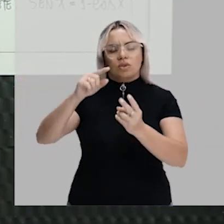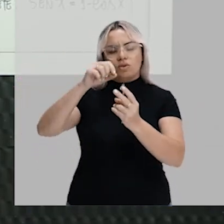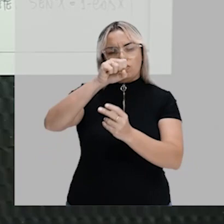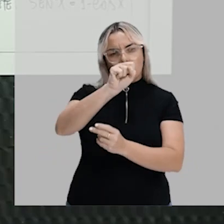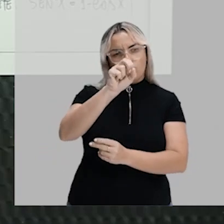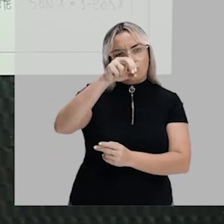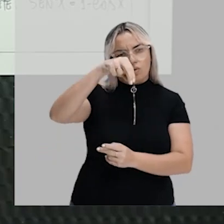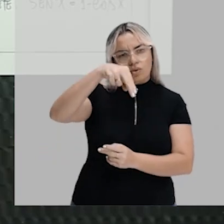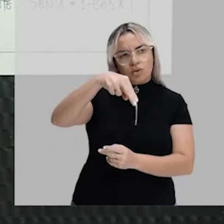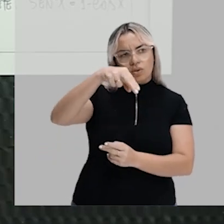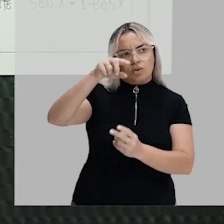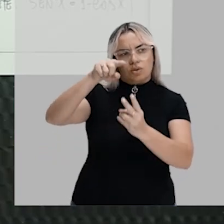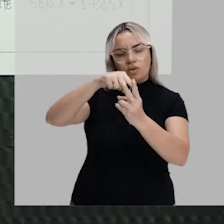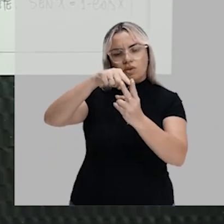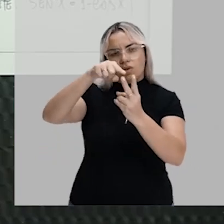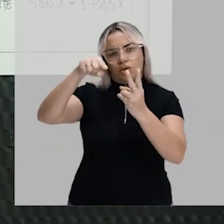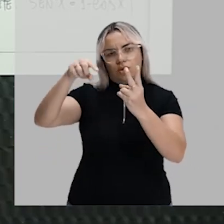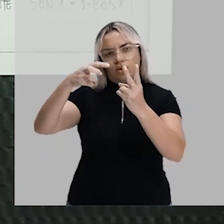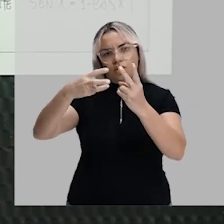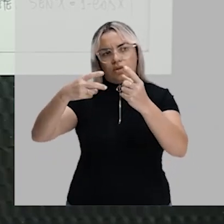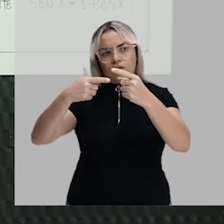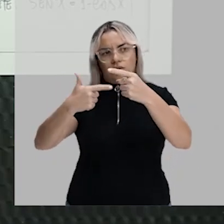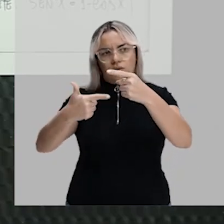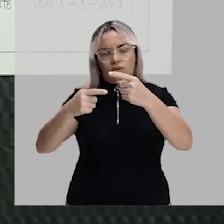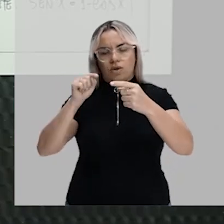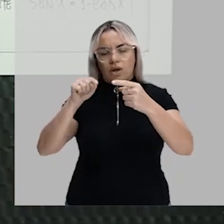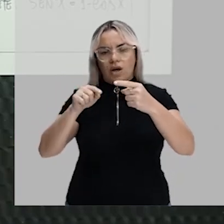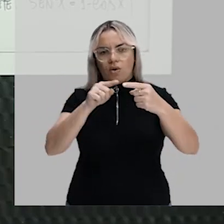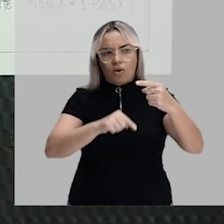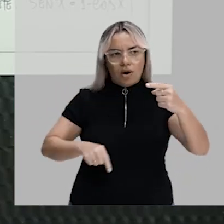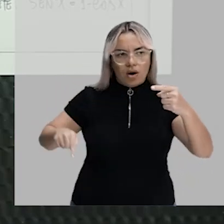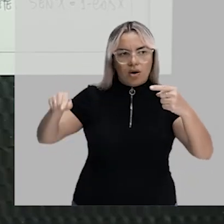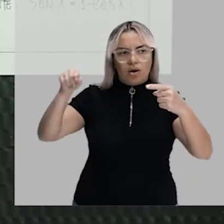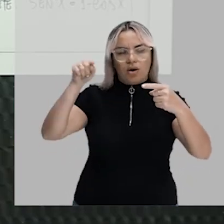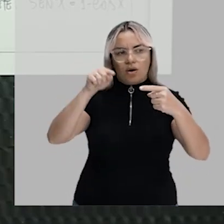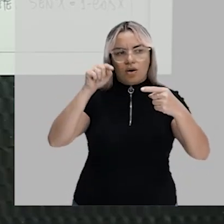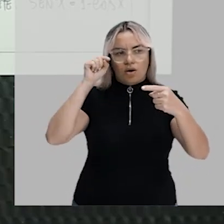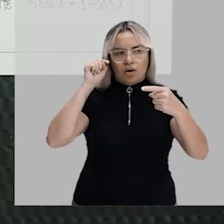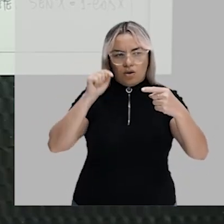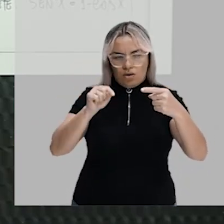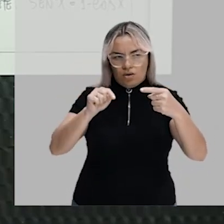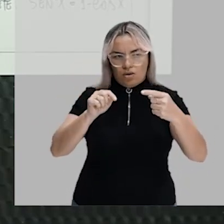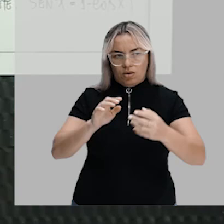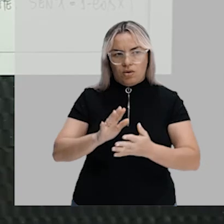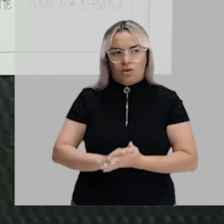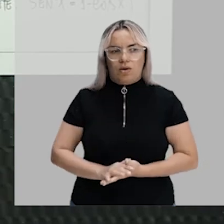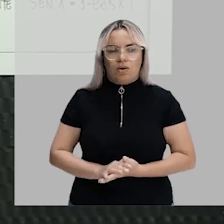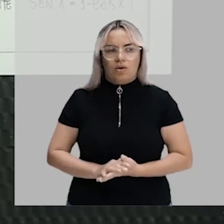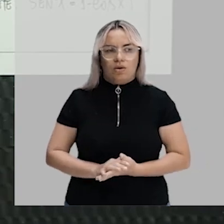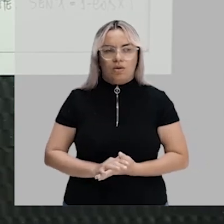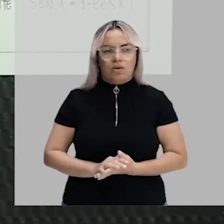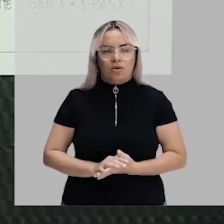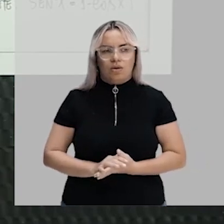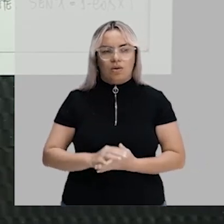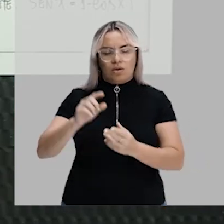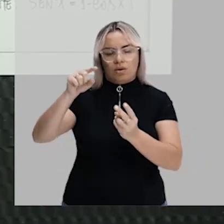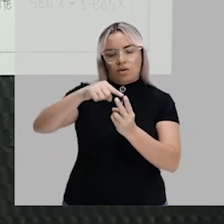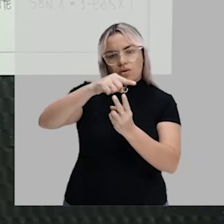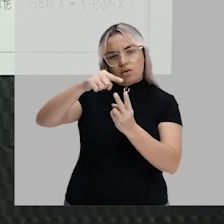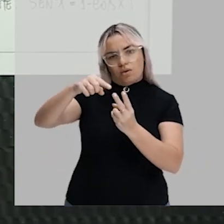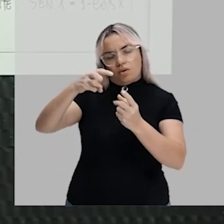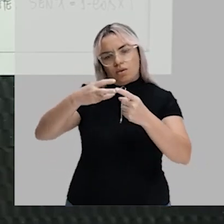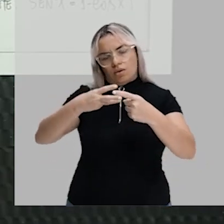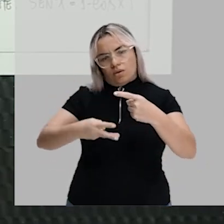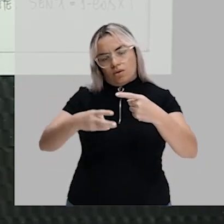so 3 é o arco pi so 3 e todos os que são congruos a ele que dão voltas e param no pi